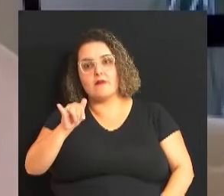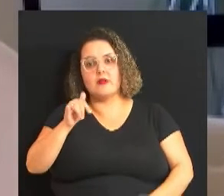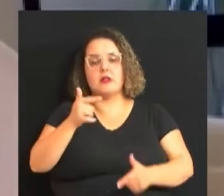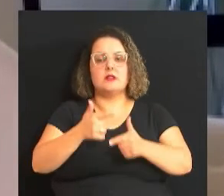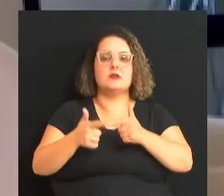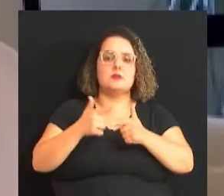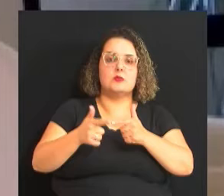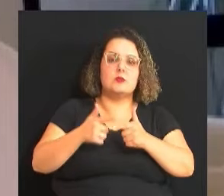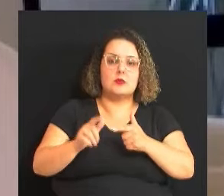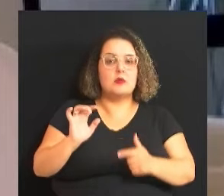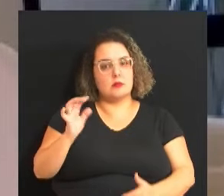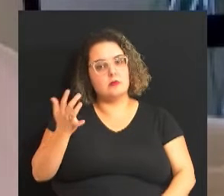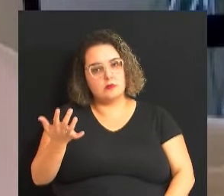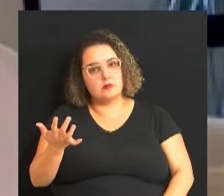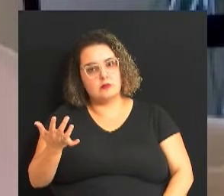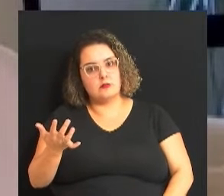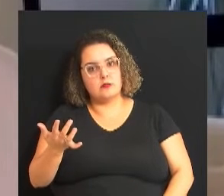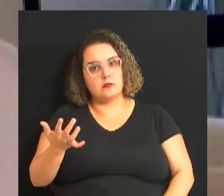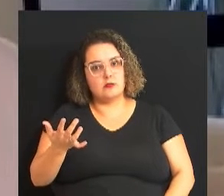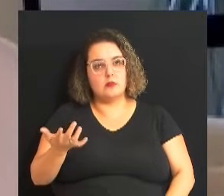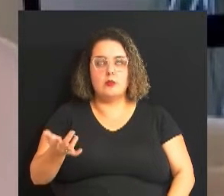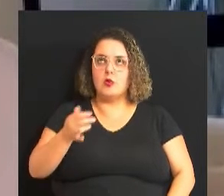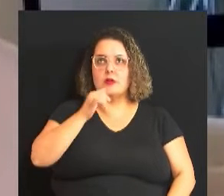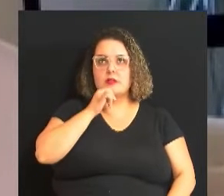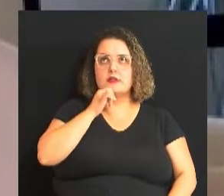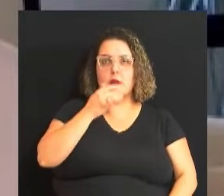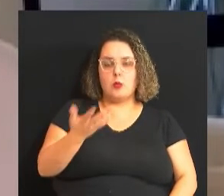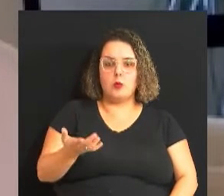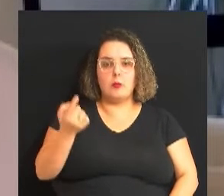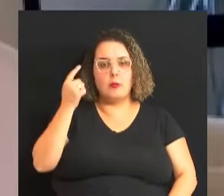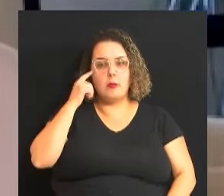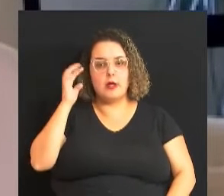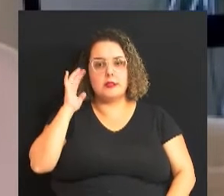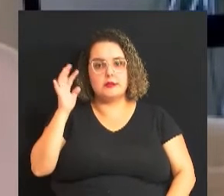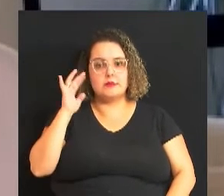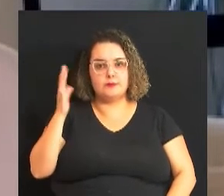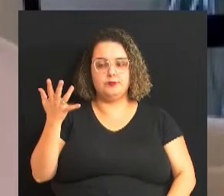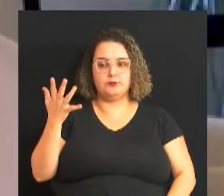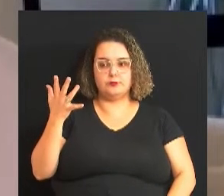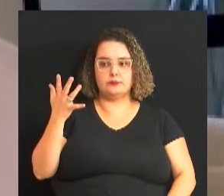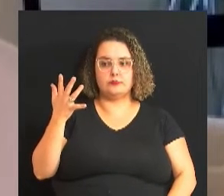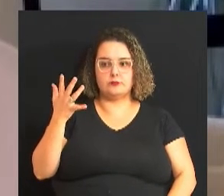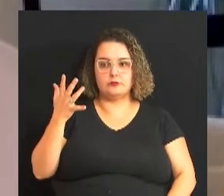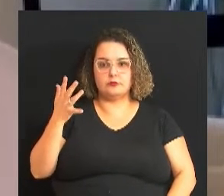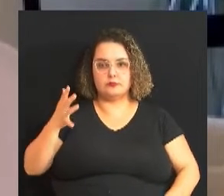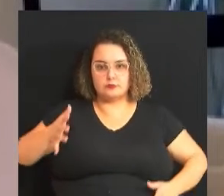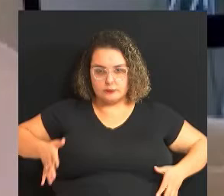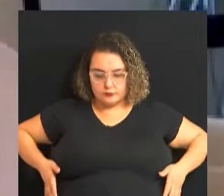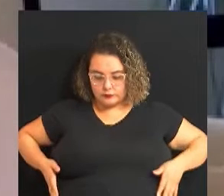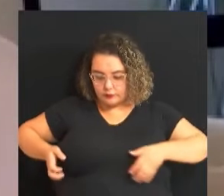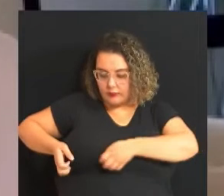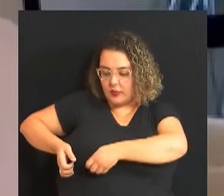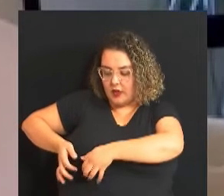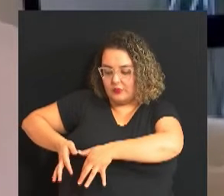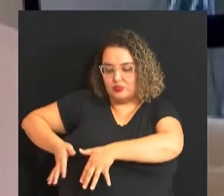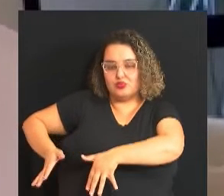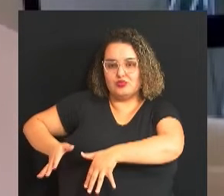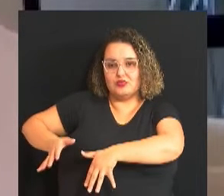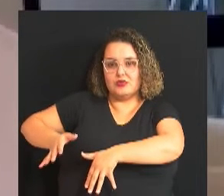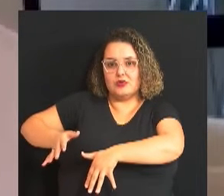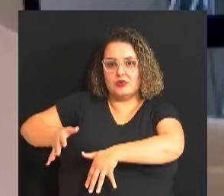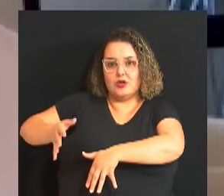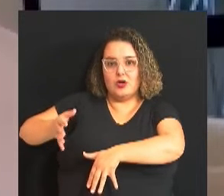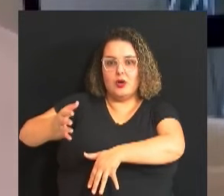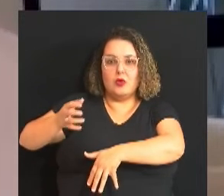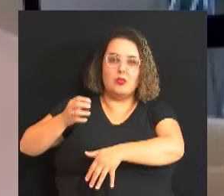falou, que são complicações, por exemplo, imagina que em volta do seu estômago vaza um pouquinho de fezes, não fezes, mas